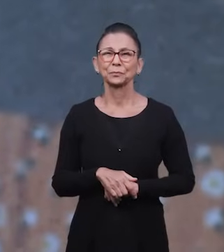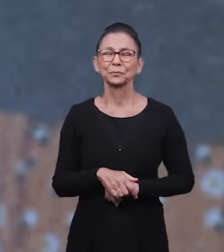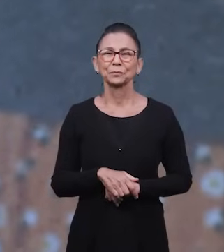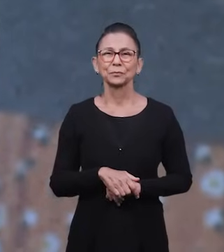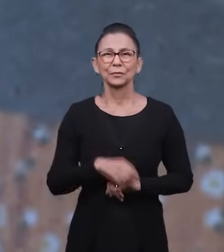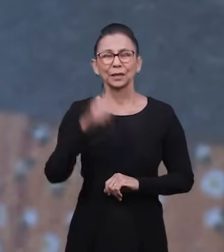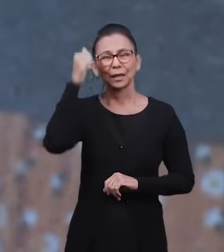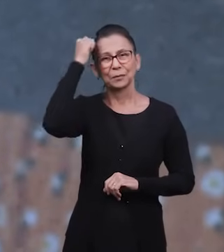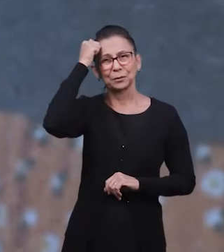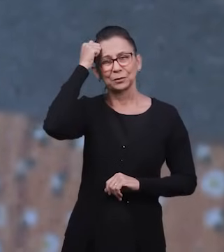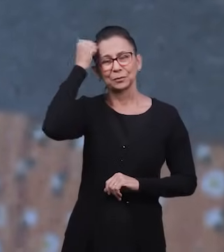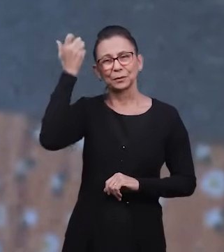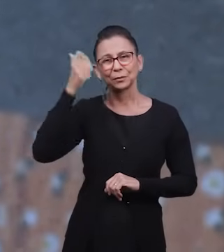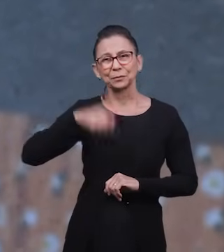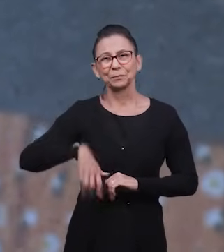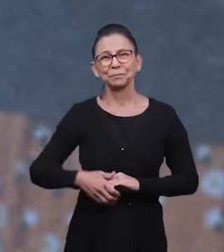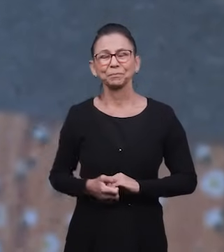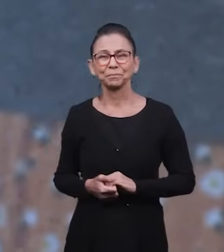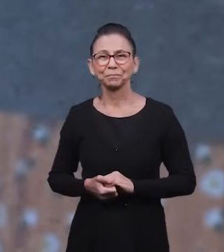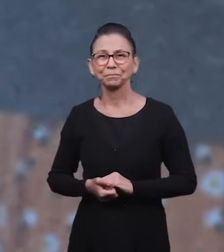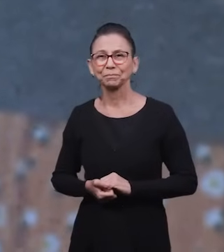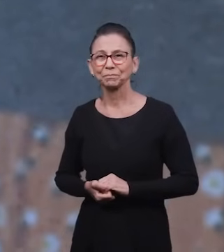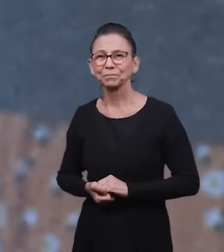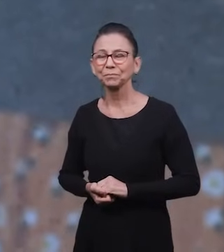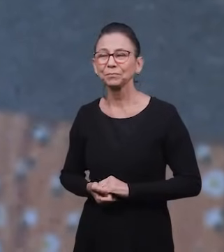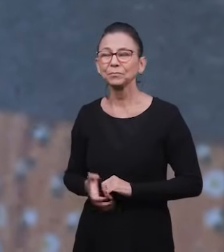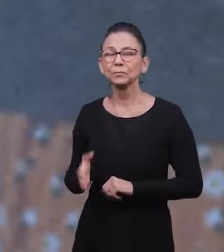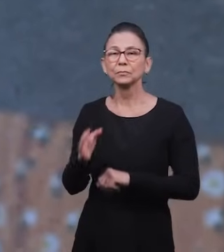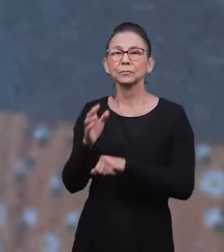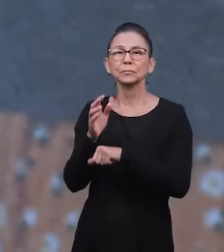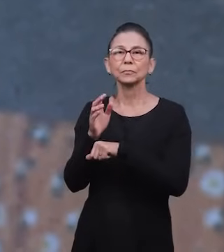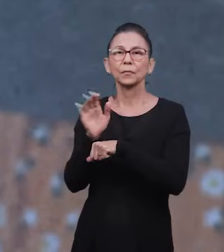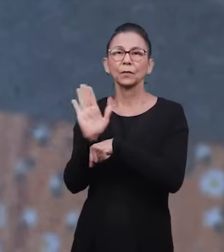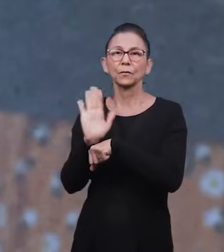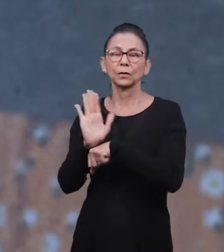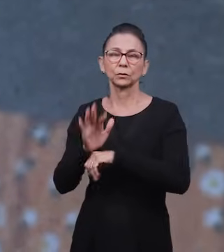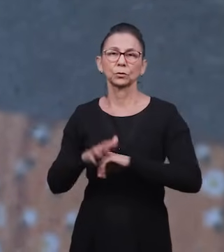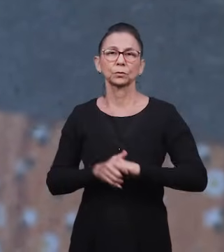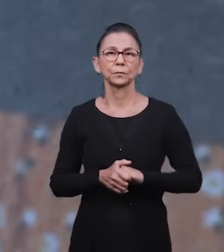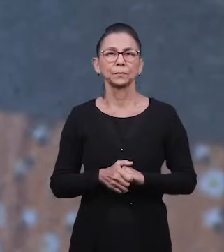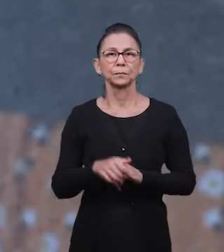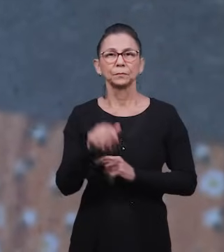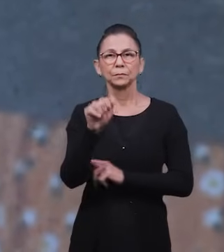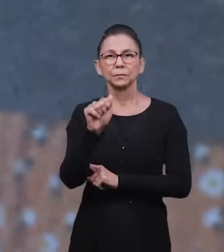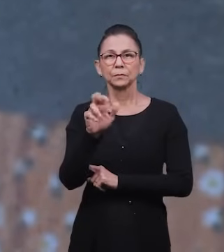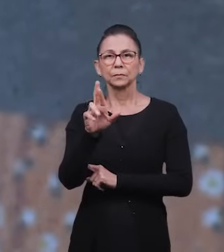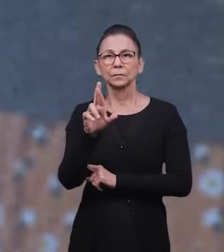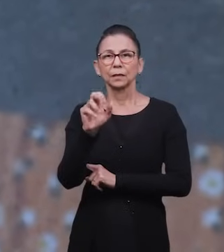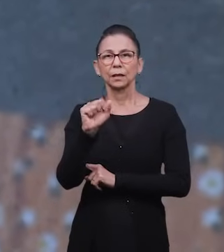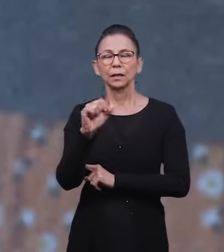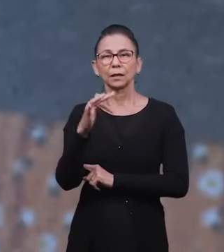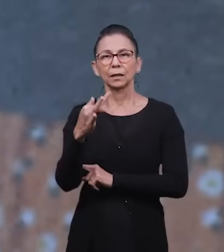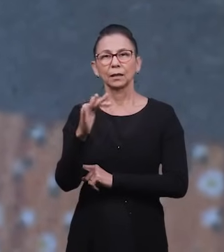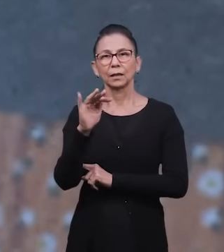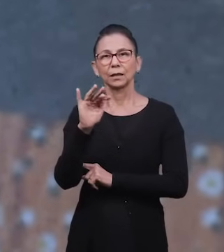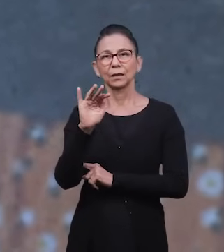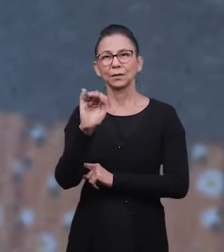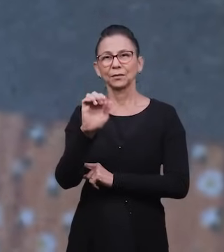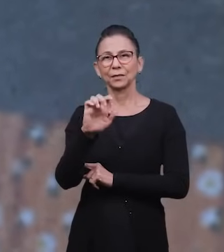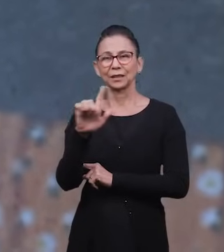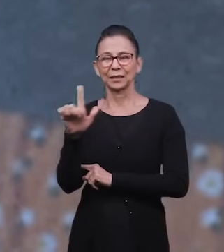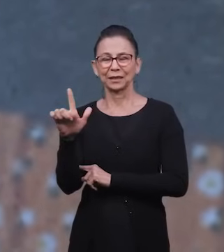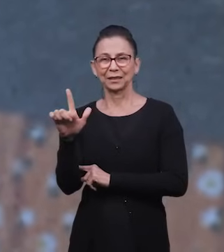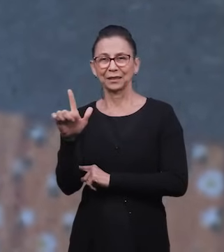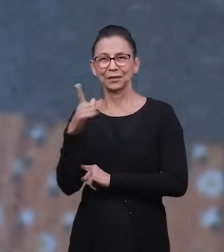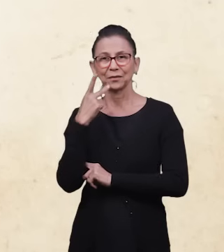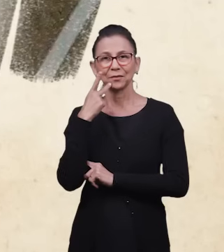nossos irmãos que mandaram vídeos para nós. Agora o vídeo é de Rafael Roveta.